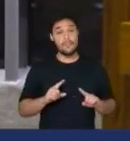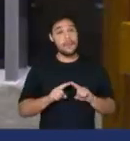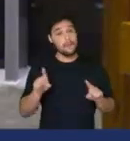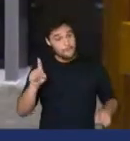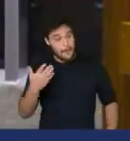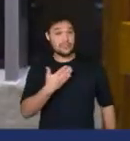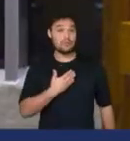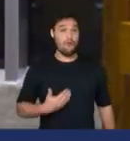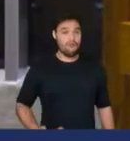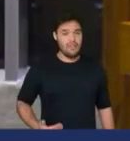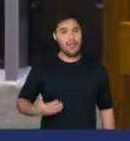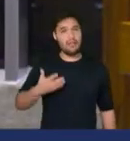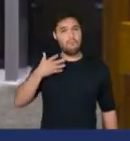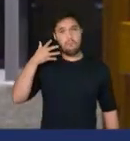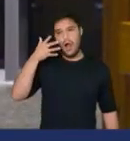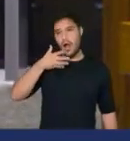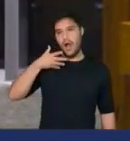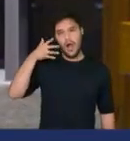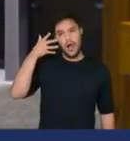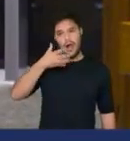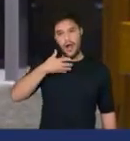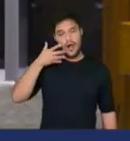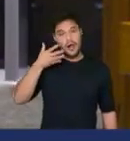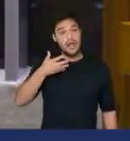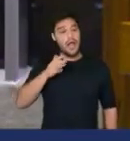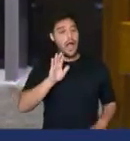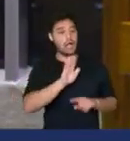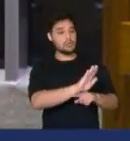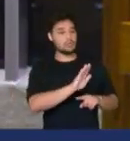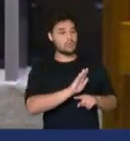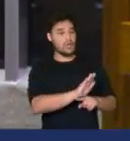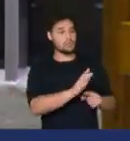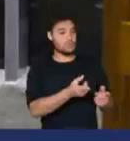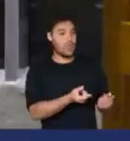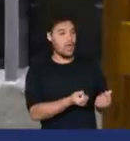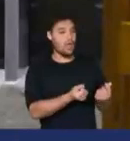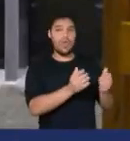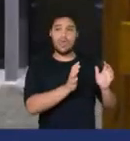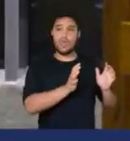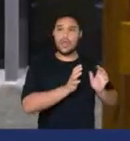o governo é da demagogia. Atende aos ricos,